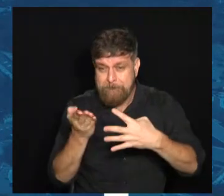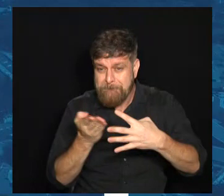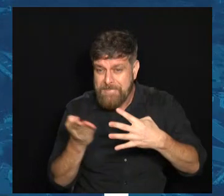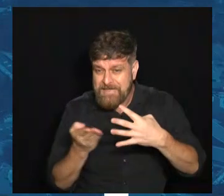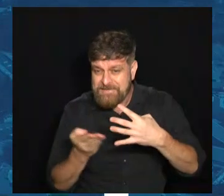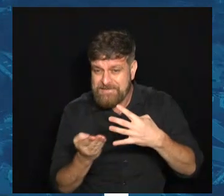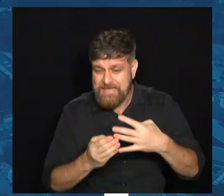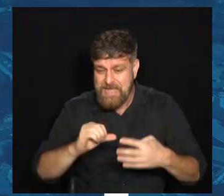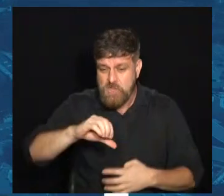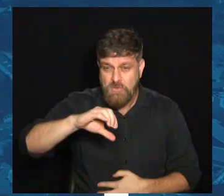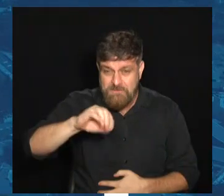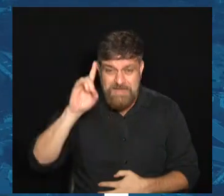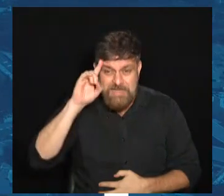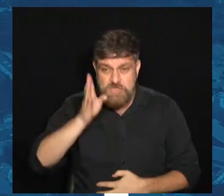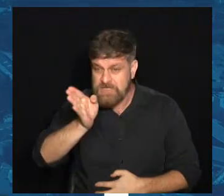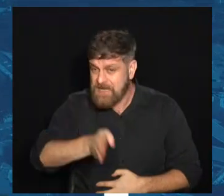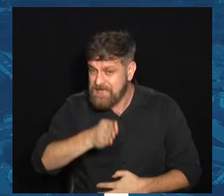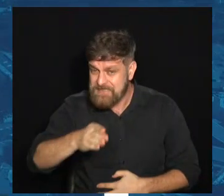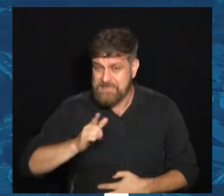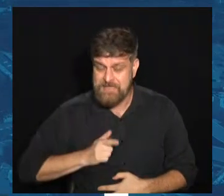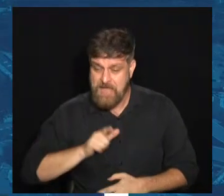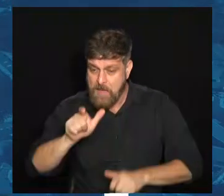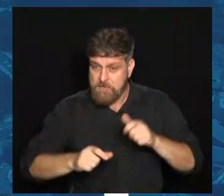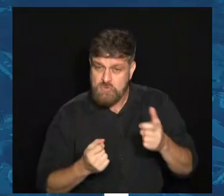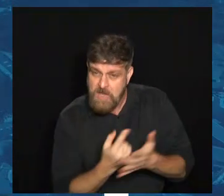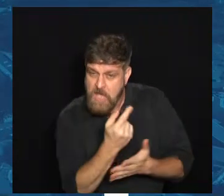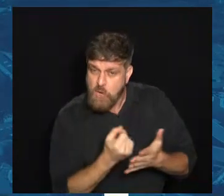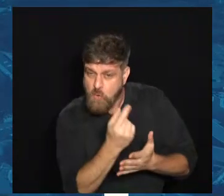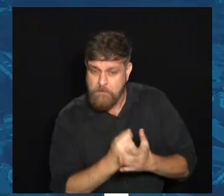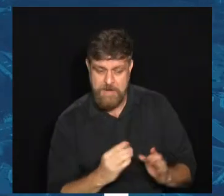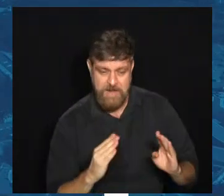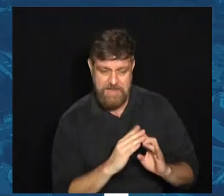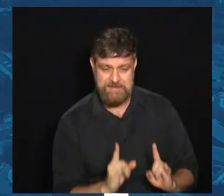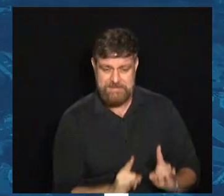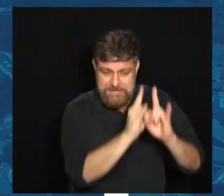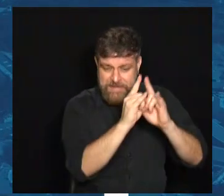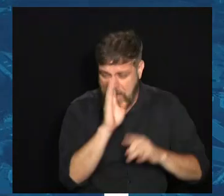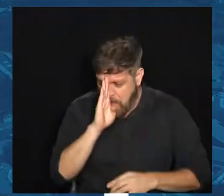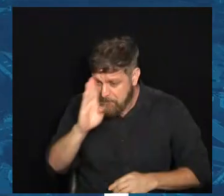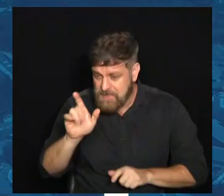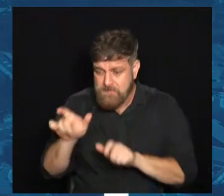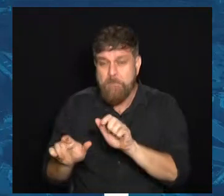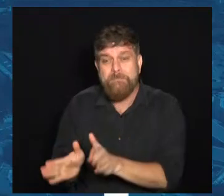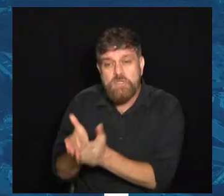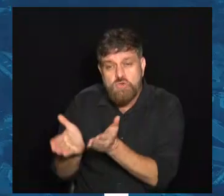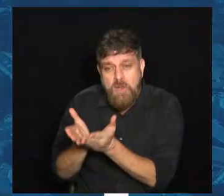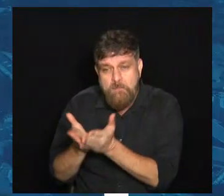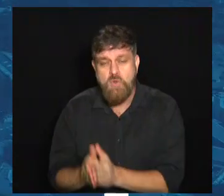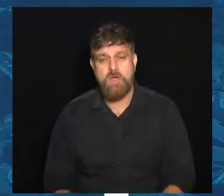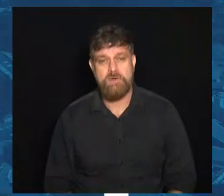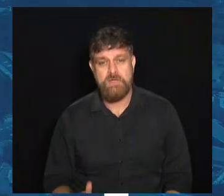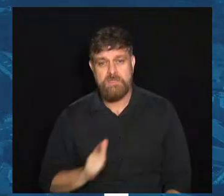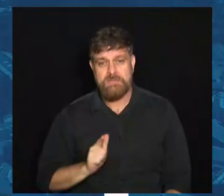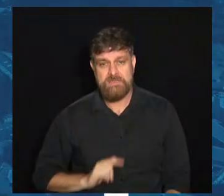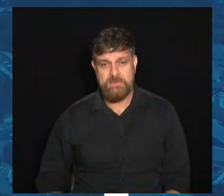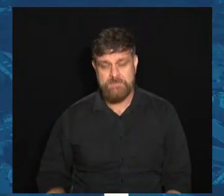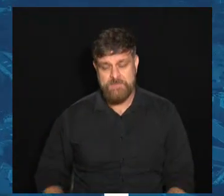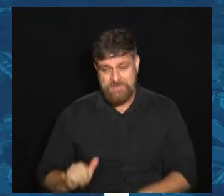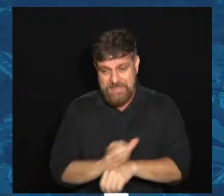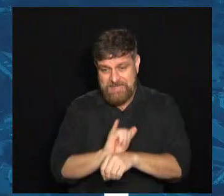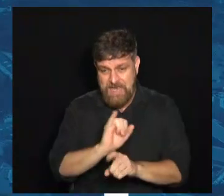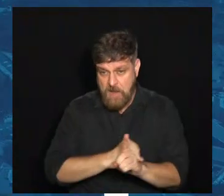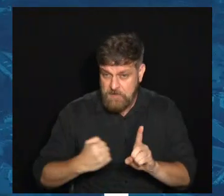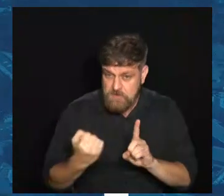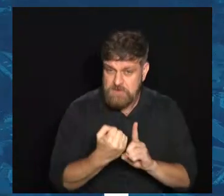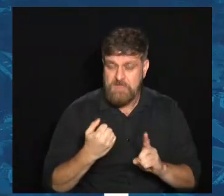financiamento habitacional, especialmente para as famílias de baixa renda, instituir medidas sociais para conter